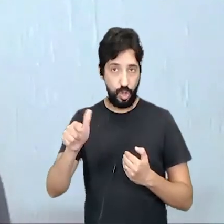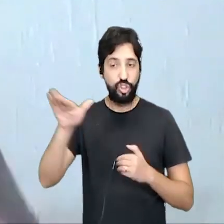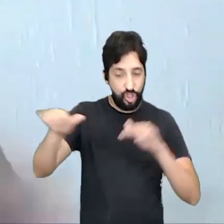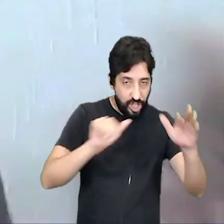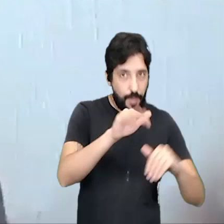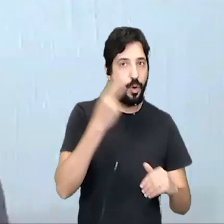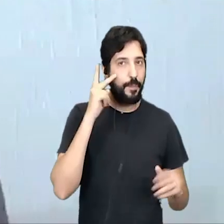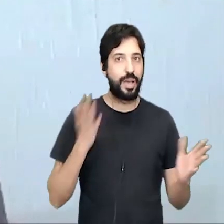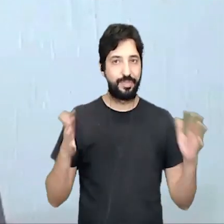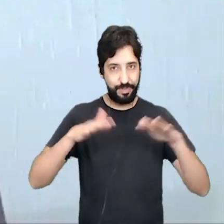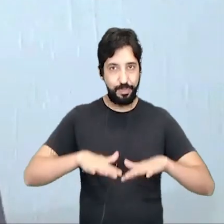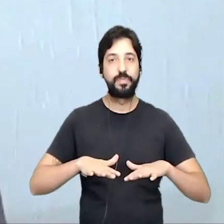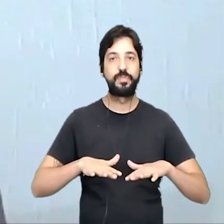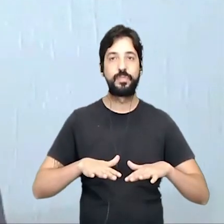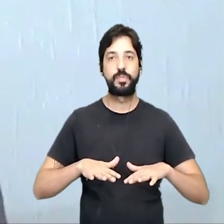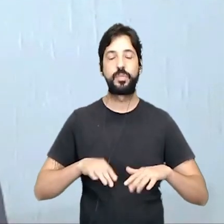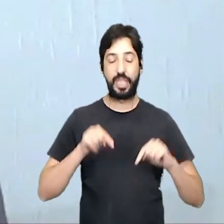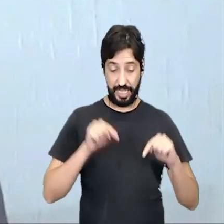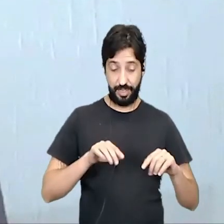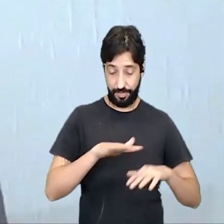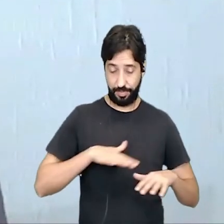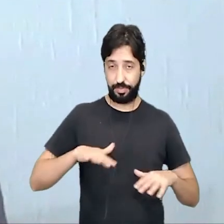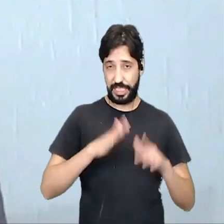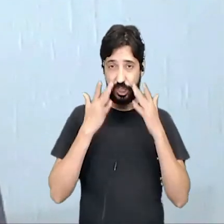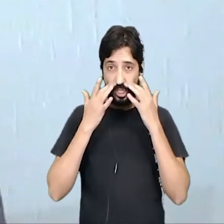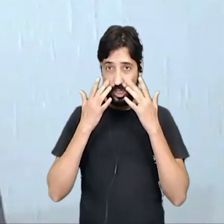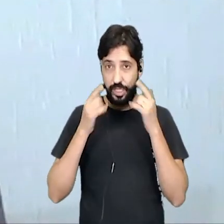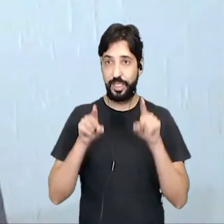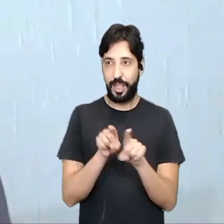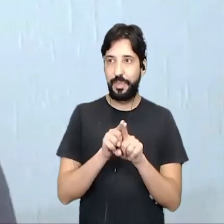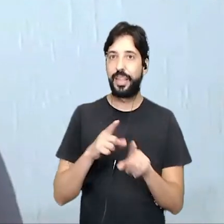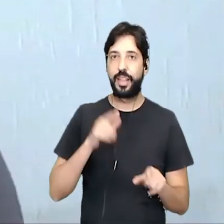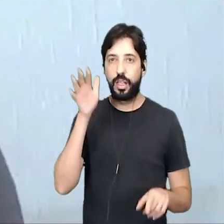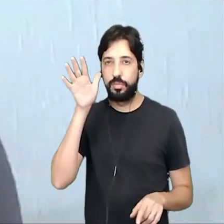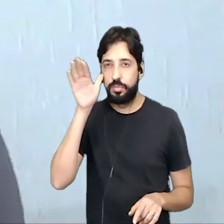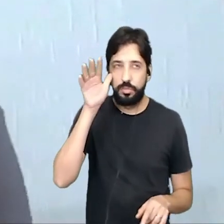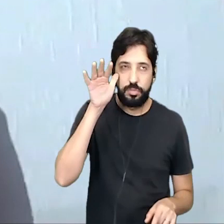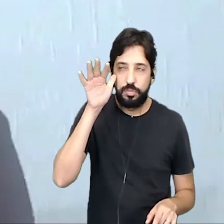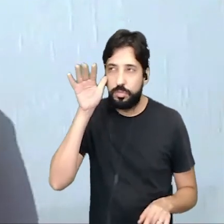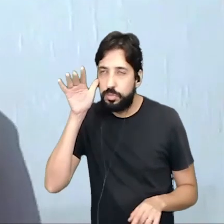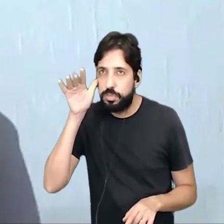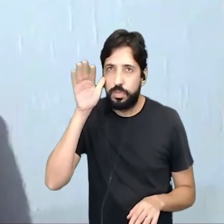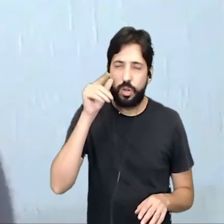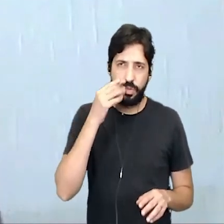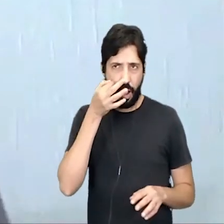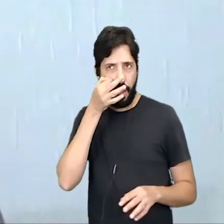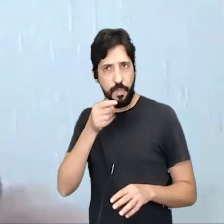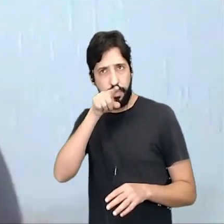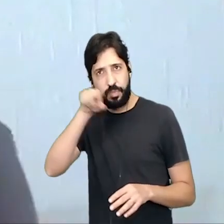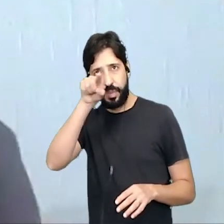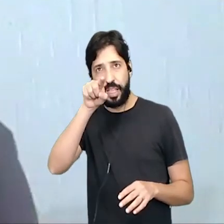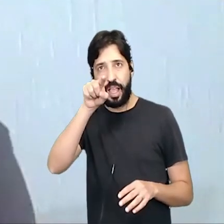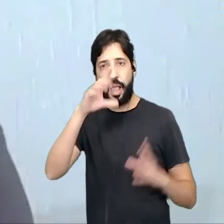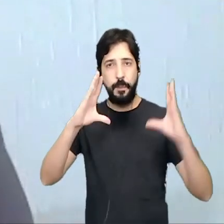maneira, aquela audiência toda do teatro, ela também se constituiu numa espécie de observadores. Eles estavam